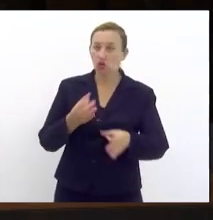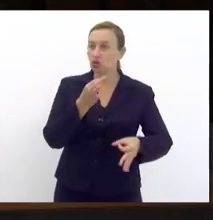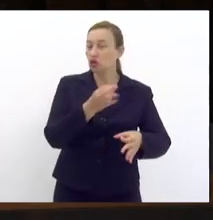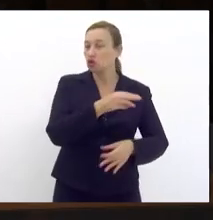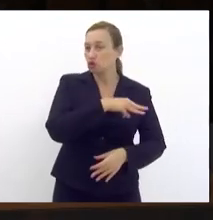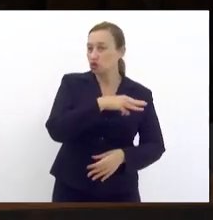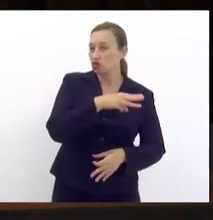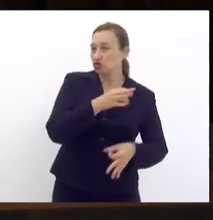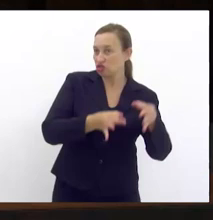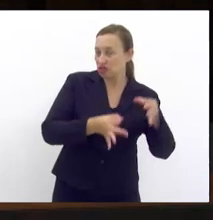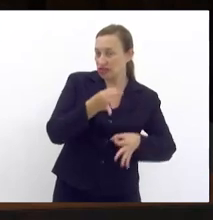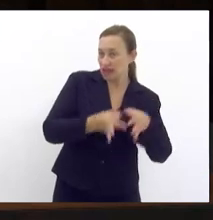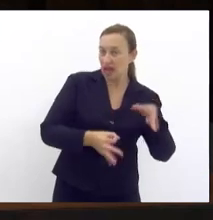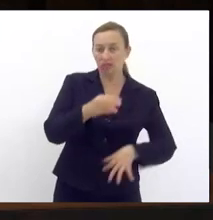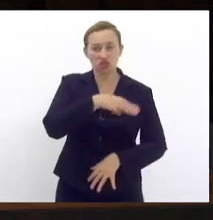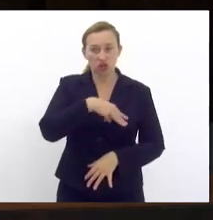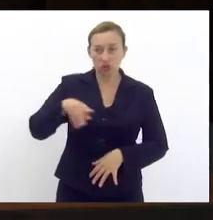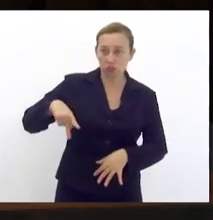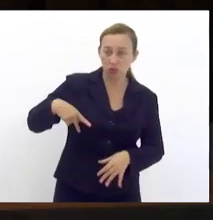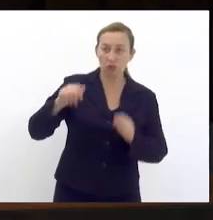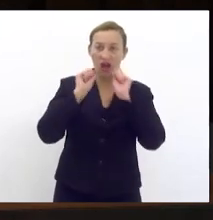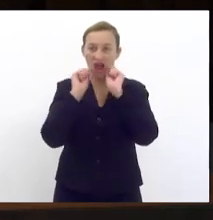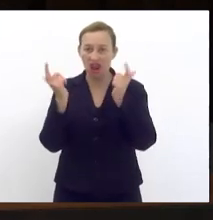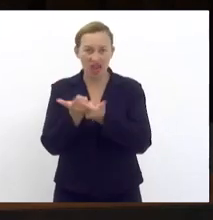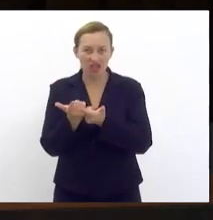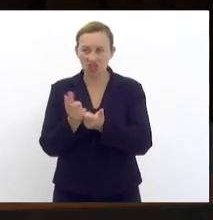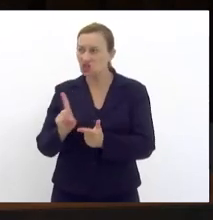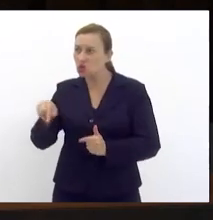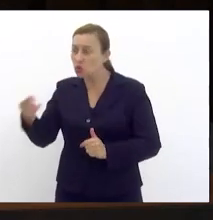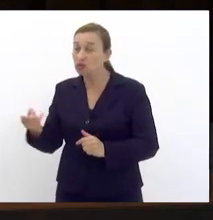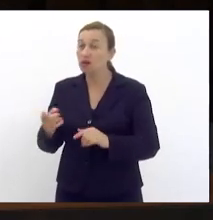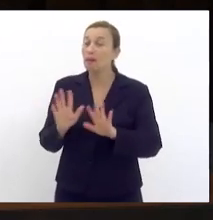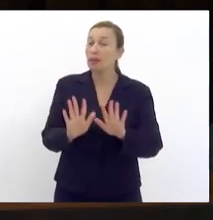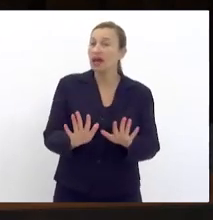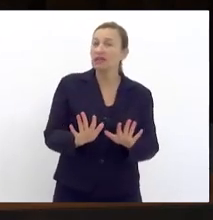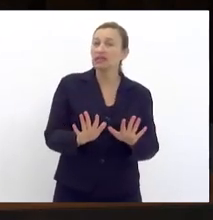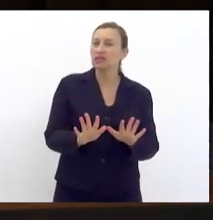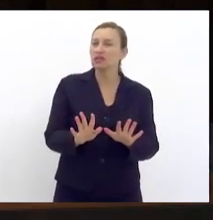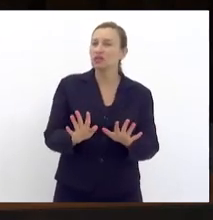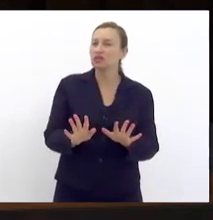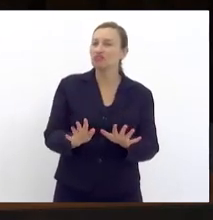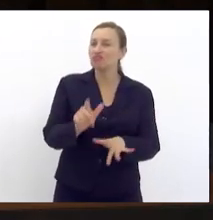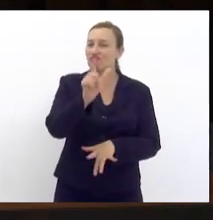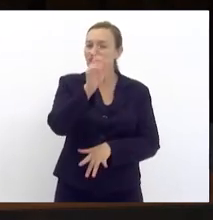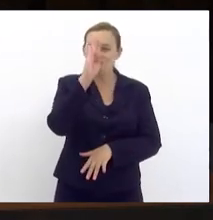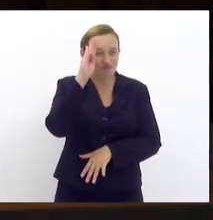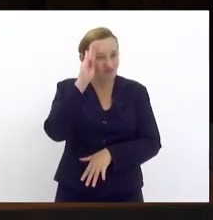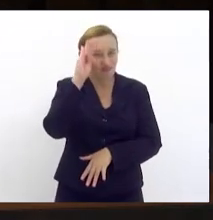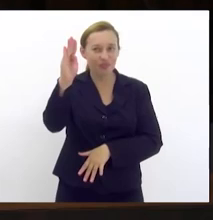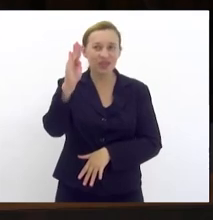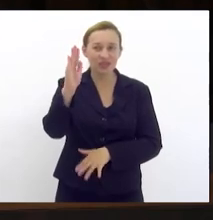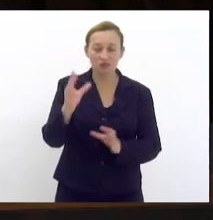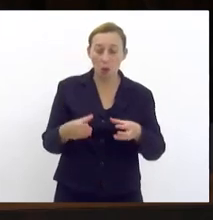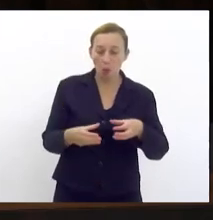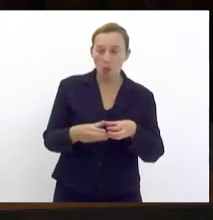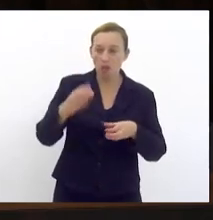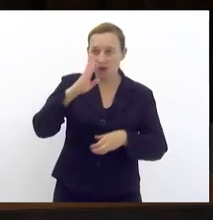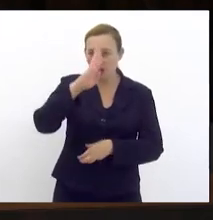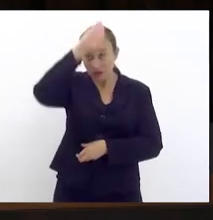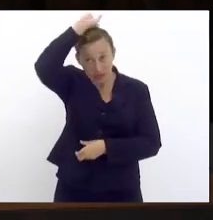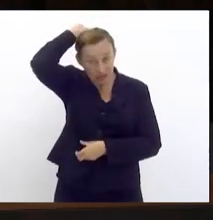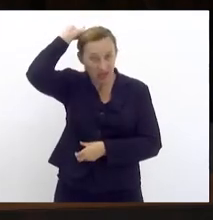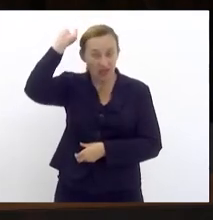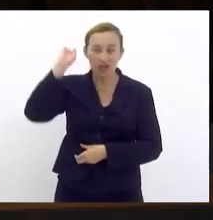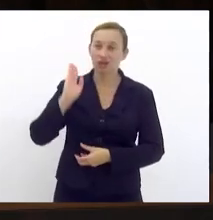Alerge, Polícia Militar, enfim, que é prima, né, irmã de vocês, mas o bombeiro militar, ele é visto por